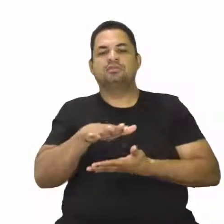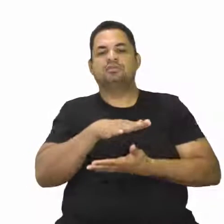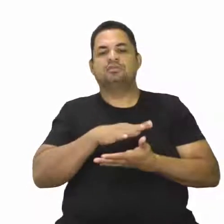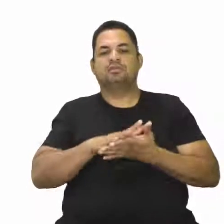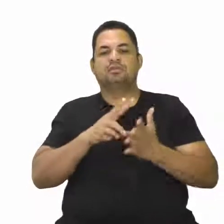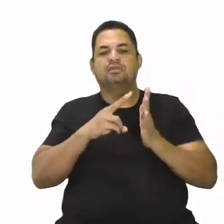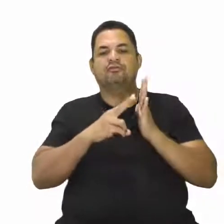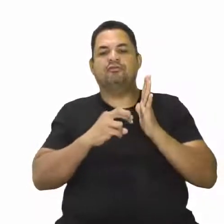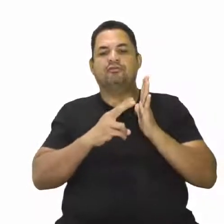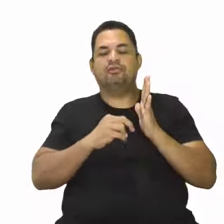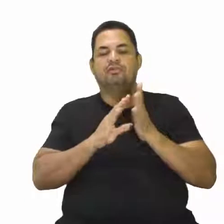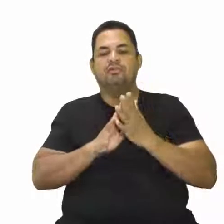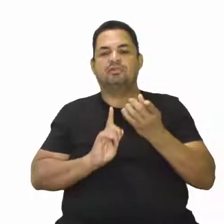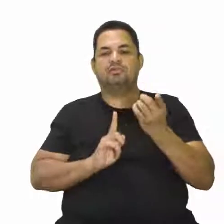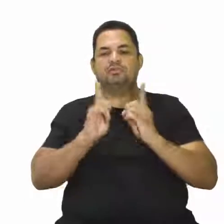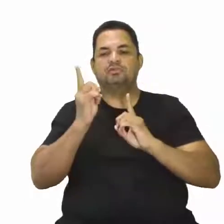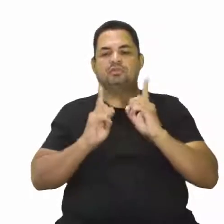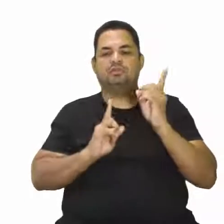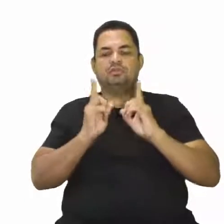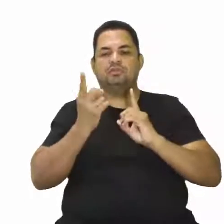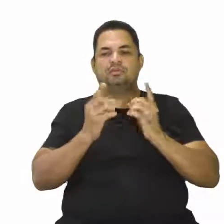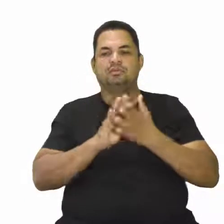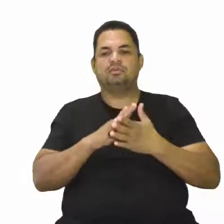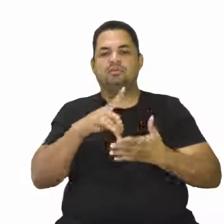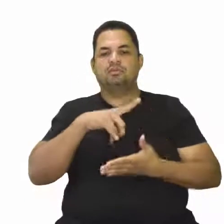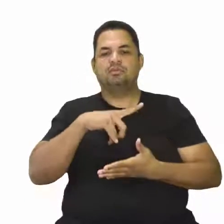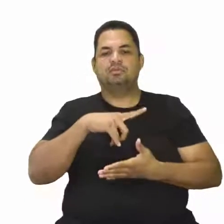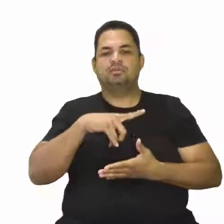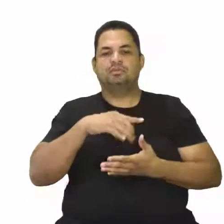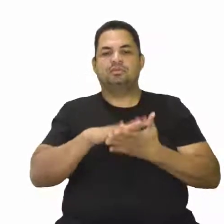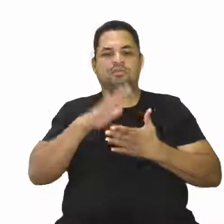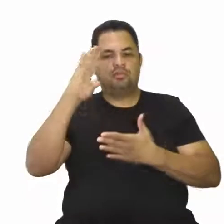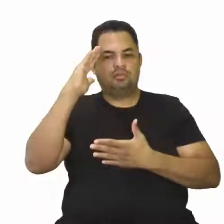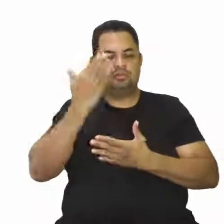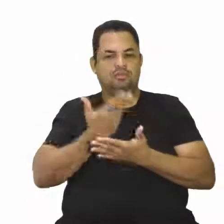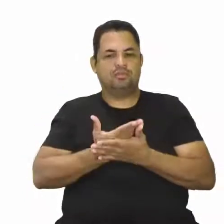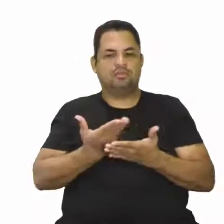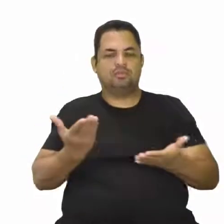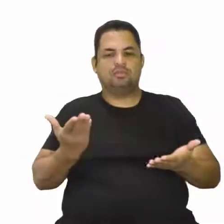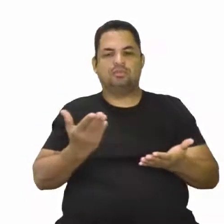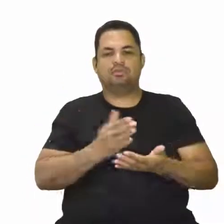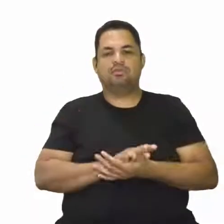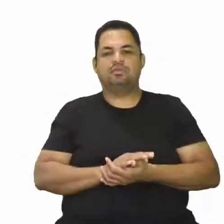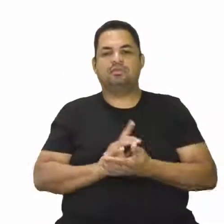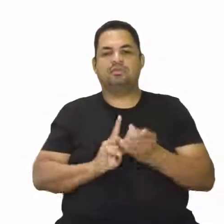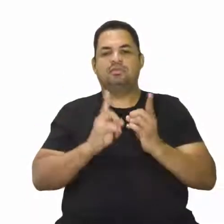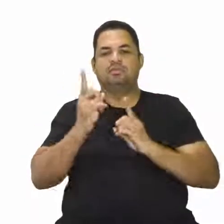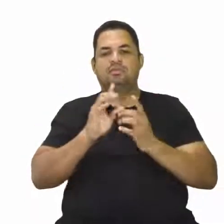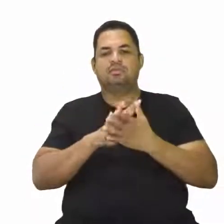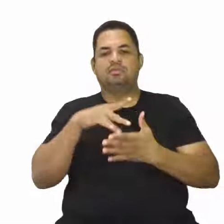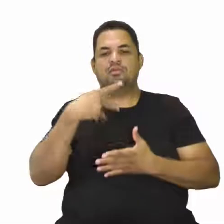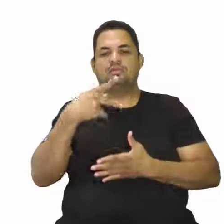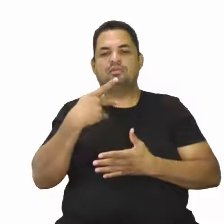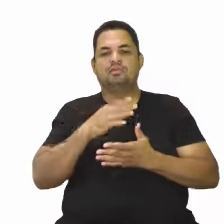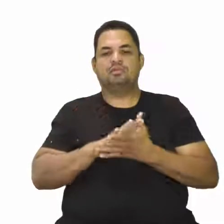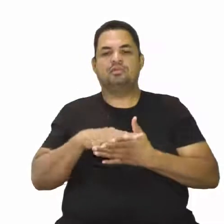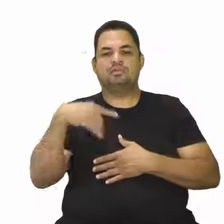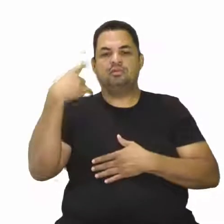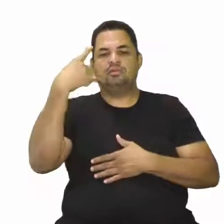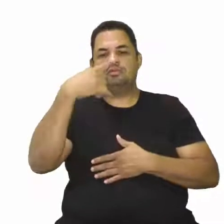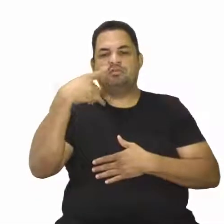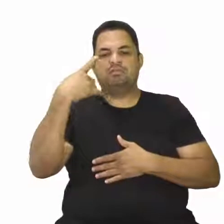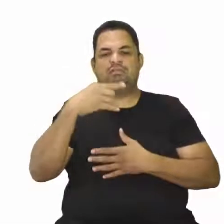o vocabulário chileno. Existe uma crença que no Chile fala-se um